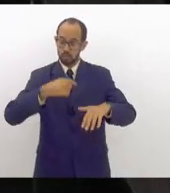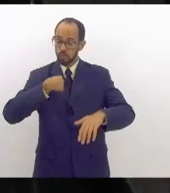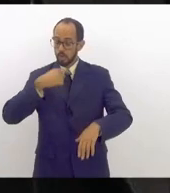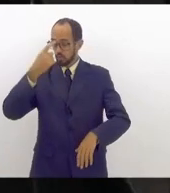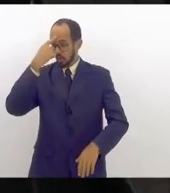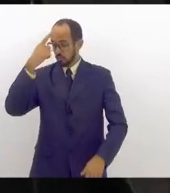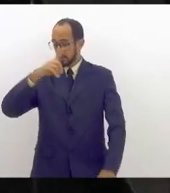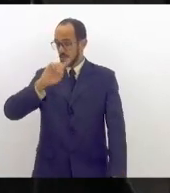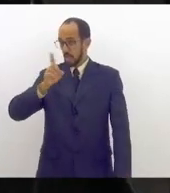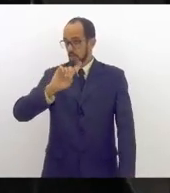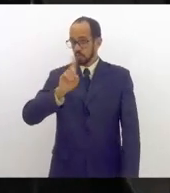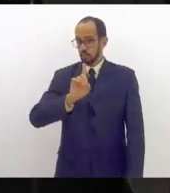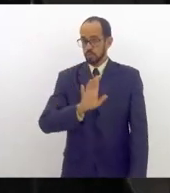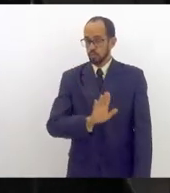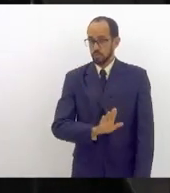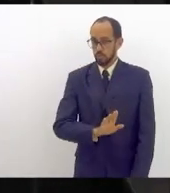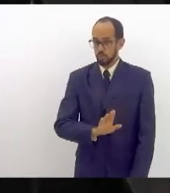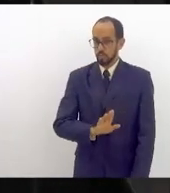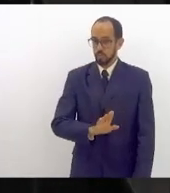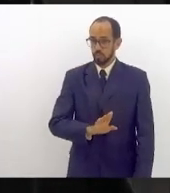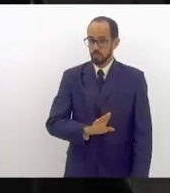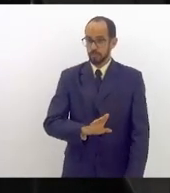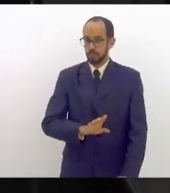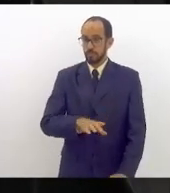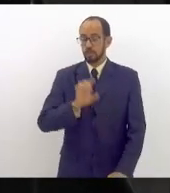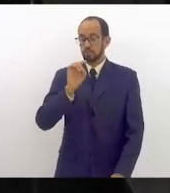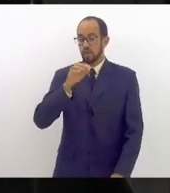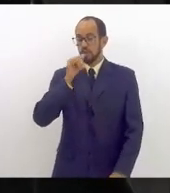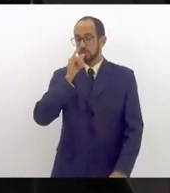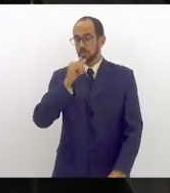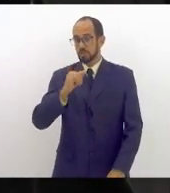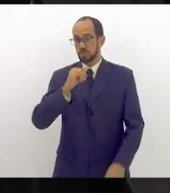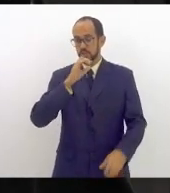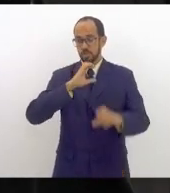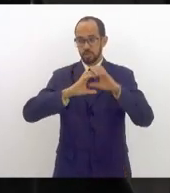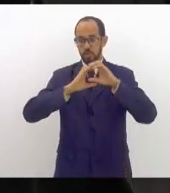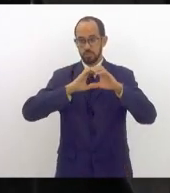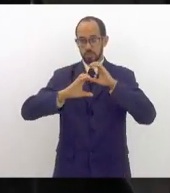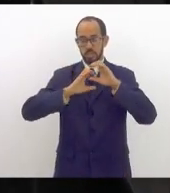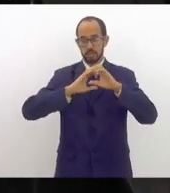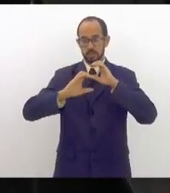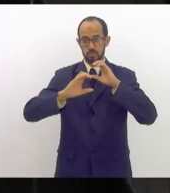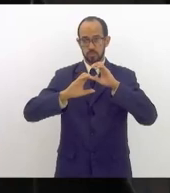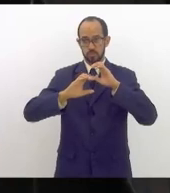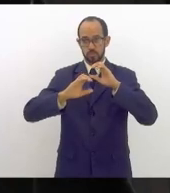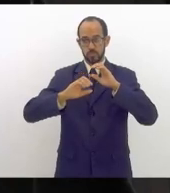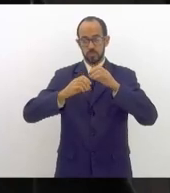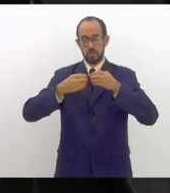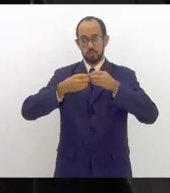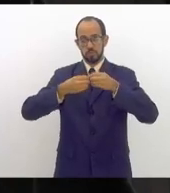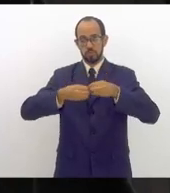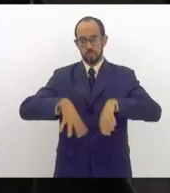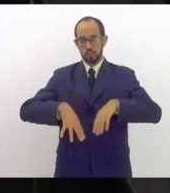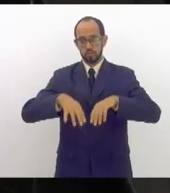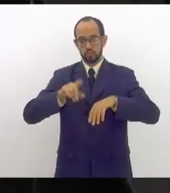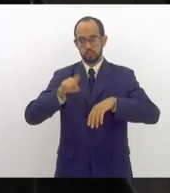número. E só em energia e comunicação se perderia